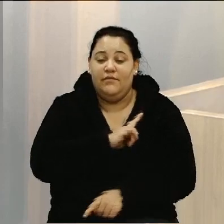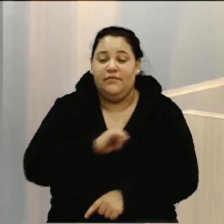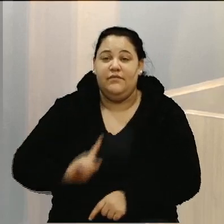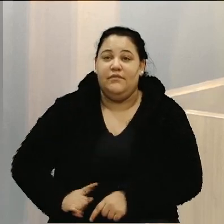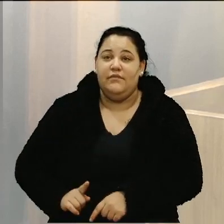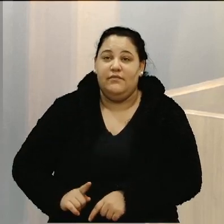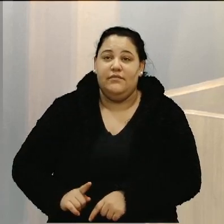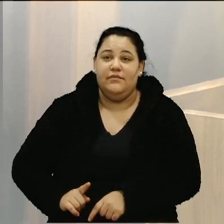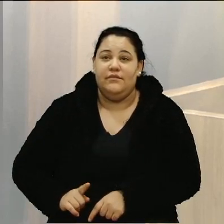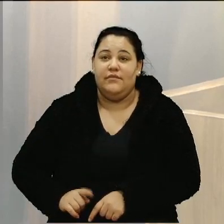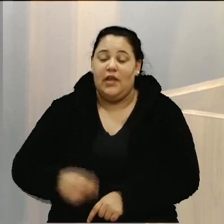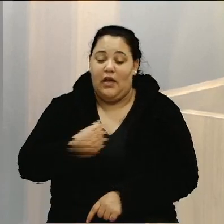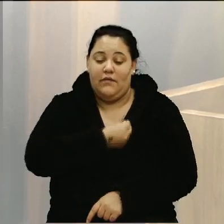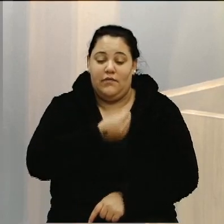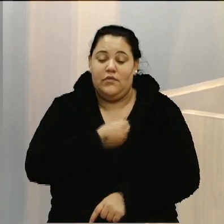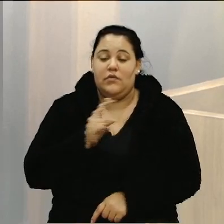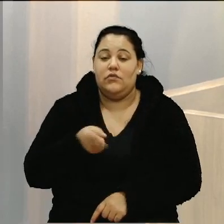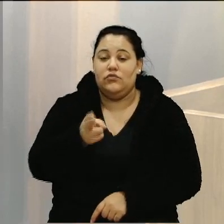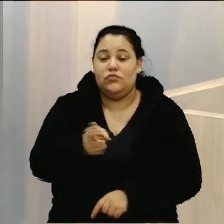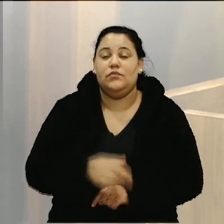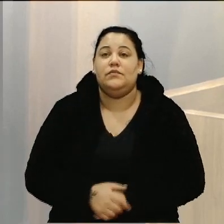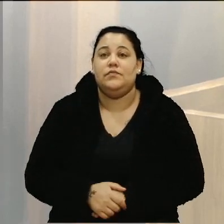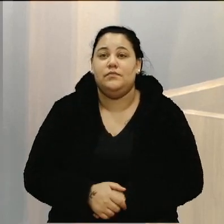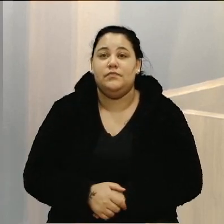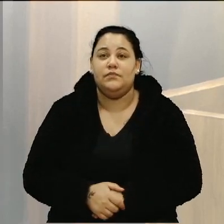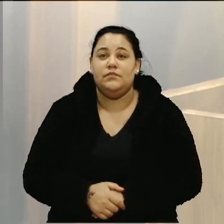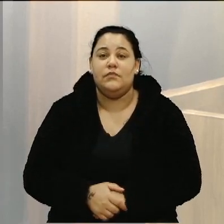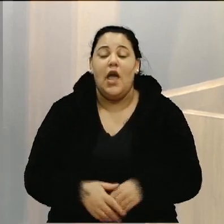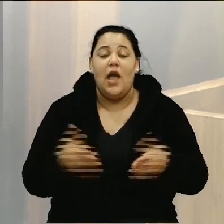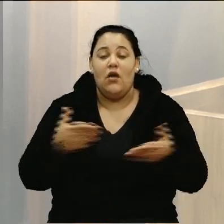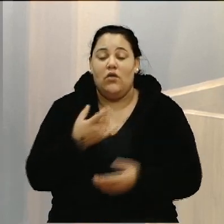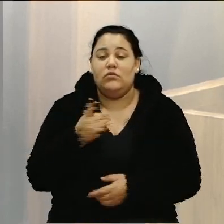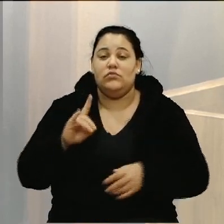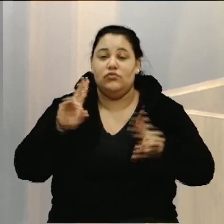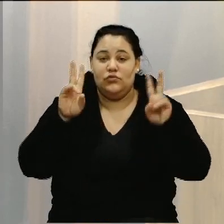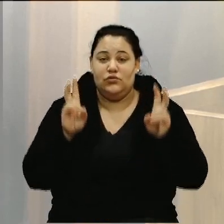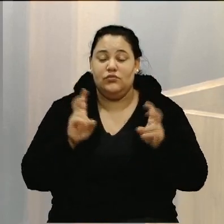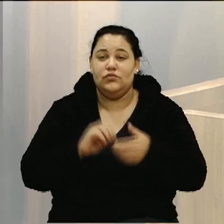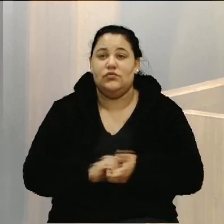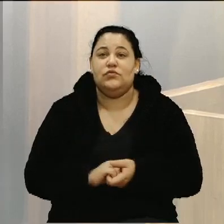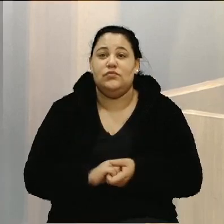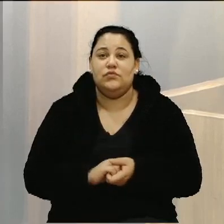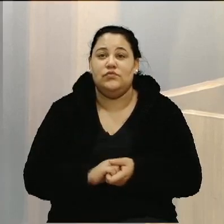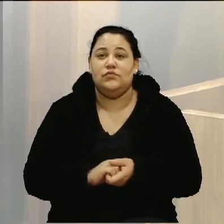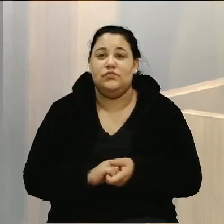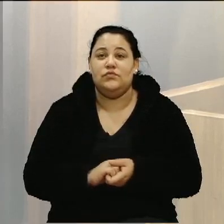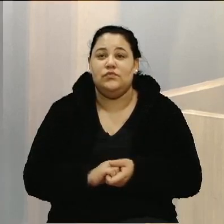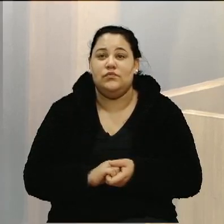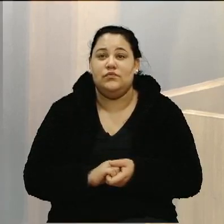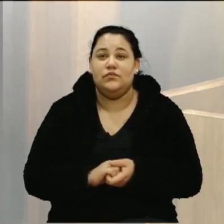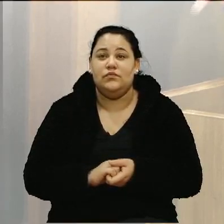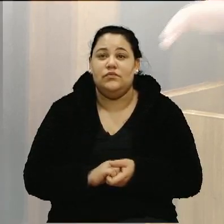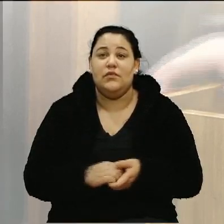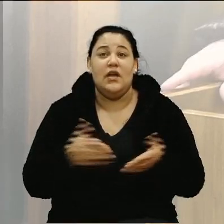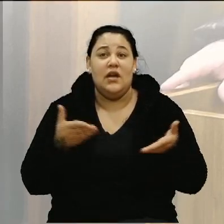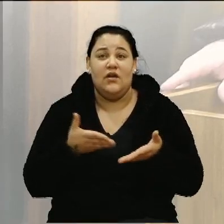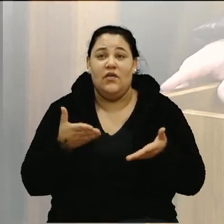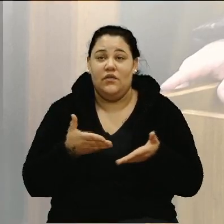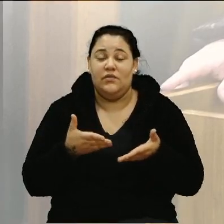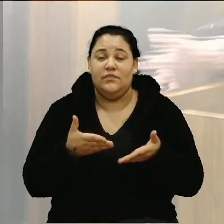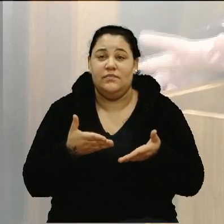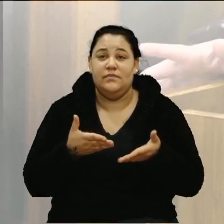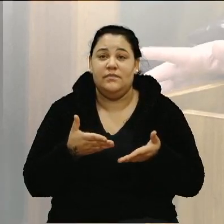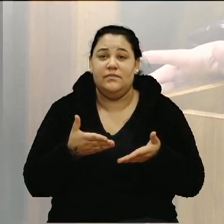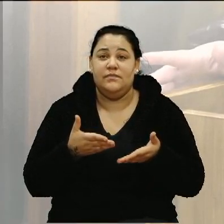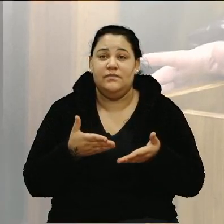vida que segue. Agora, um último assunto, e aqui eu não pretendo discorrer muito sobre ele,